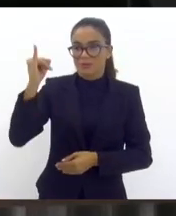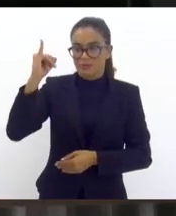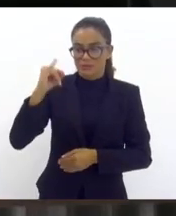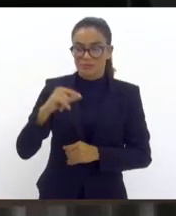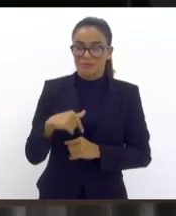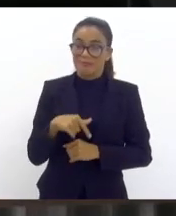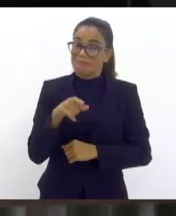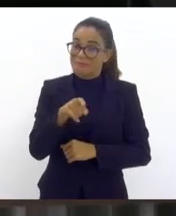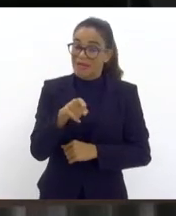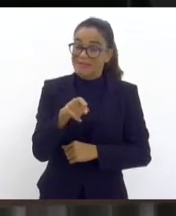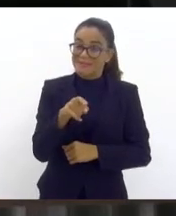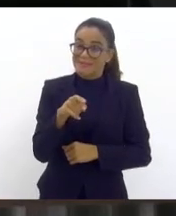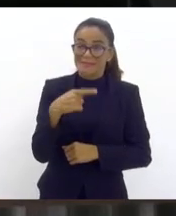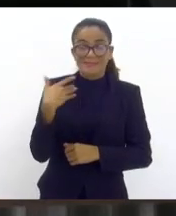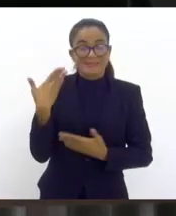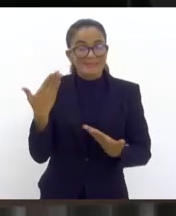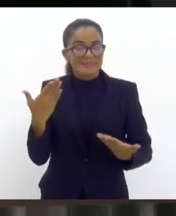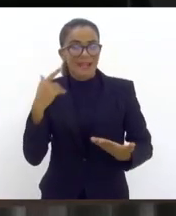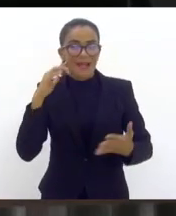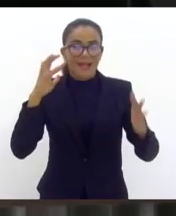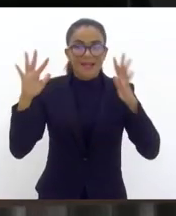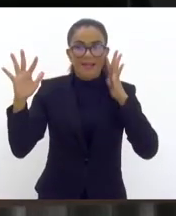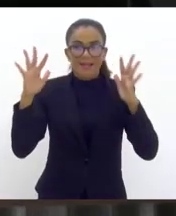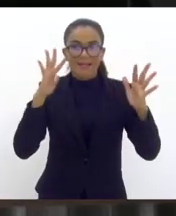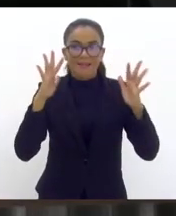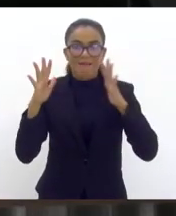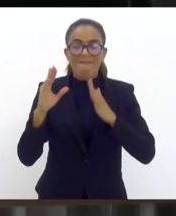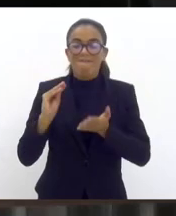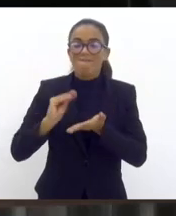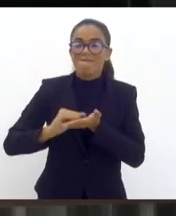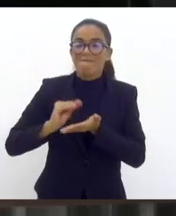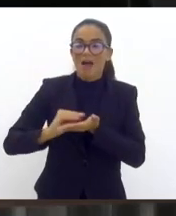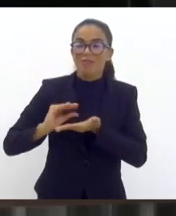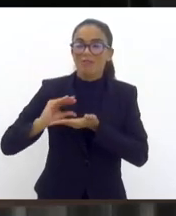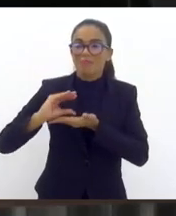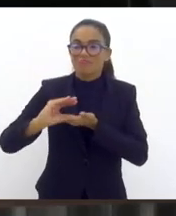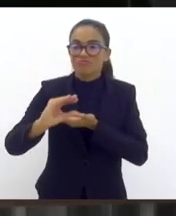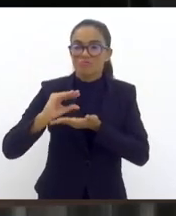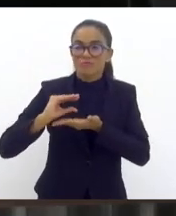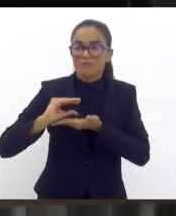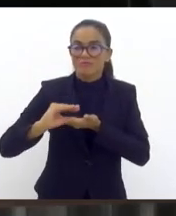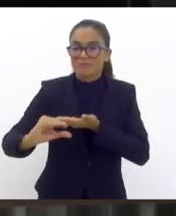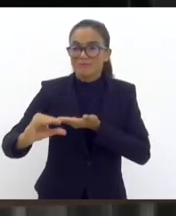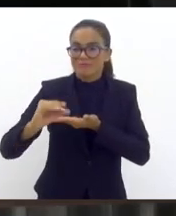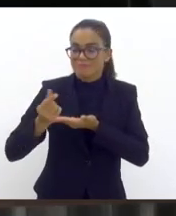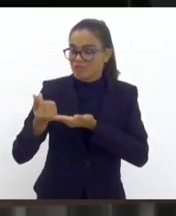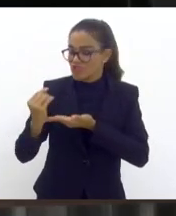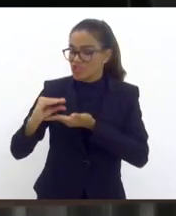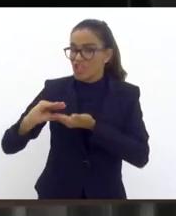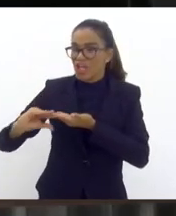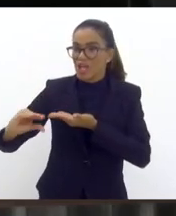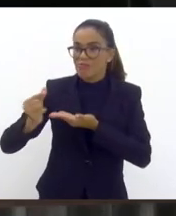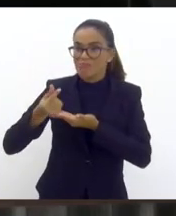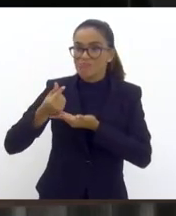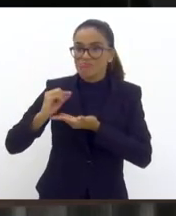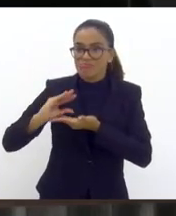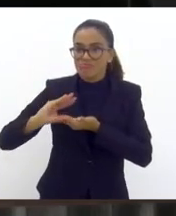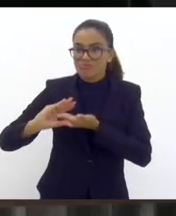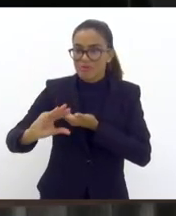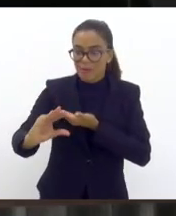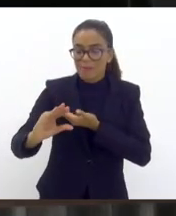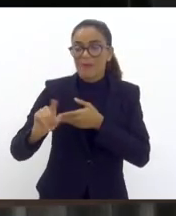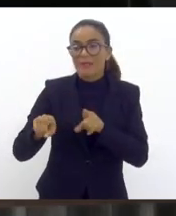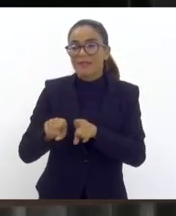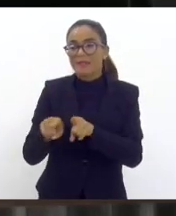desinvestimento no setor pode fazer desidratar a arrecadação e frustrar